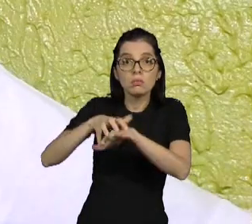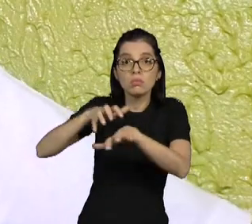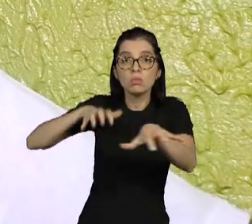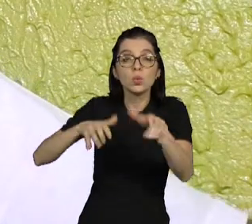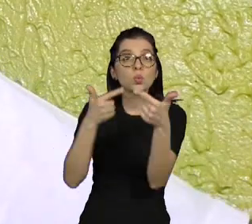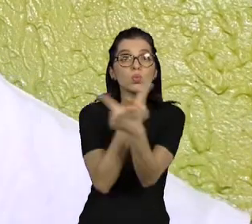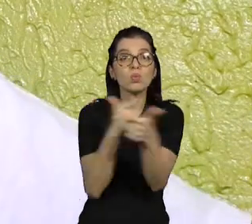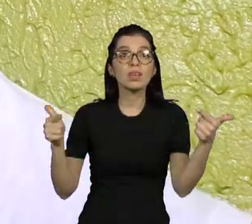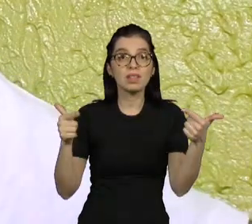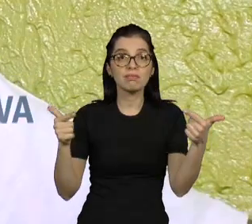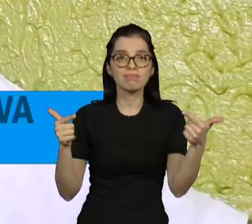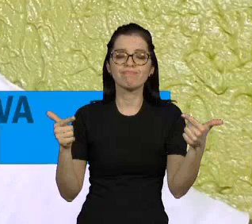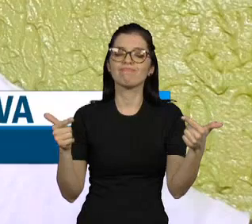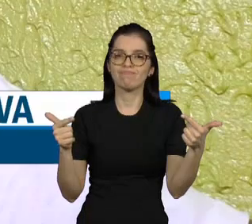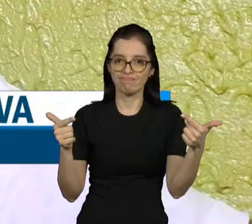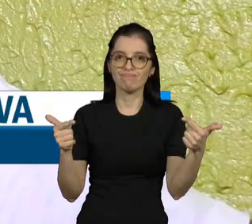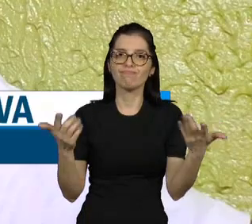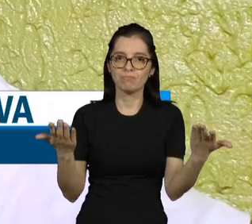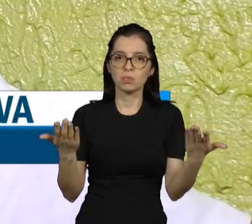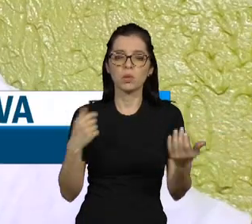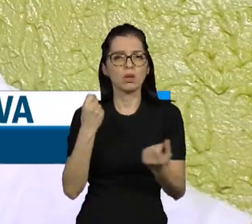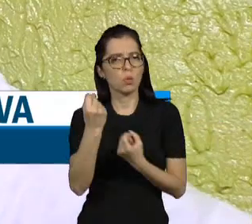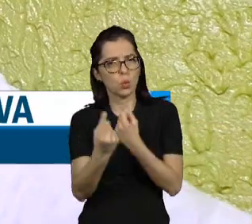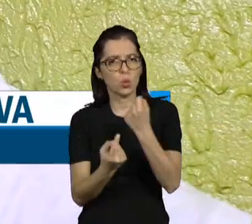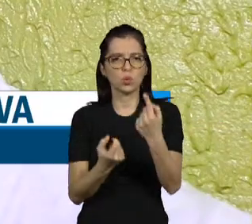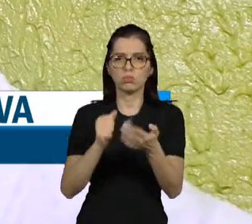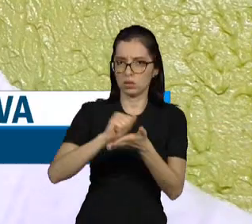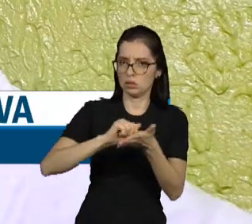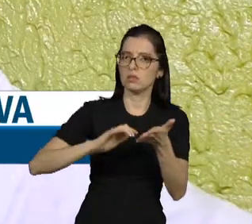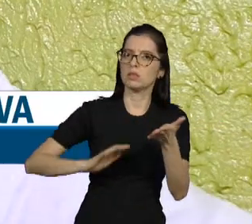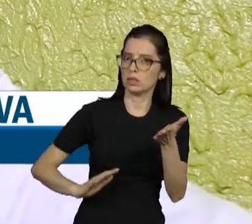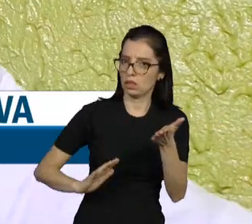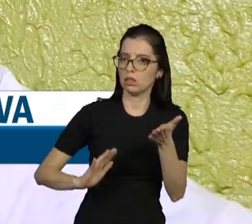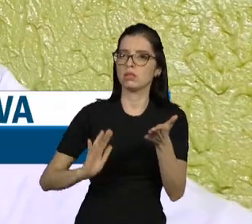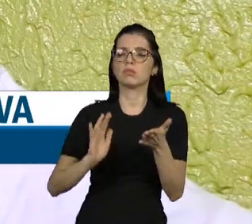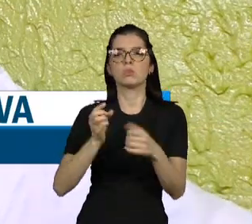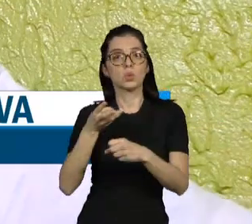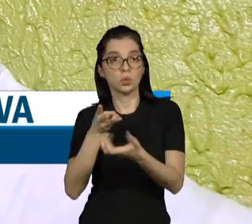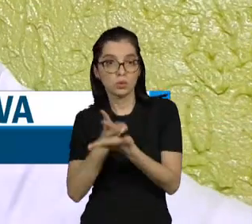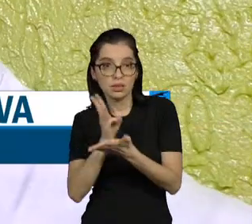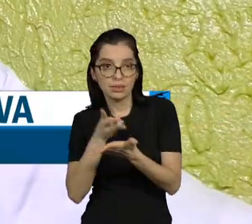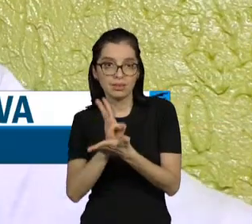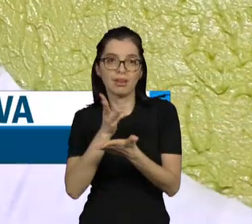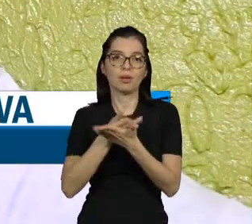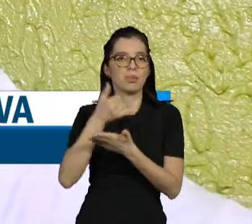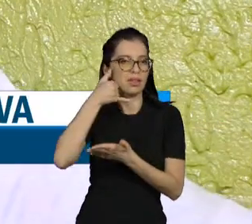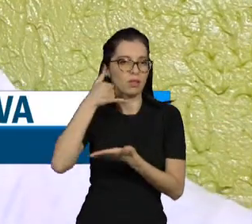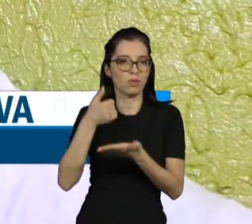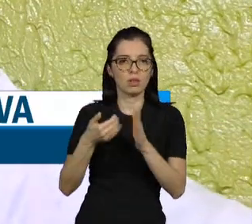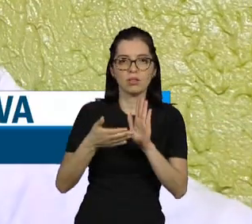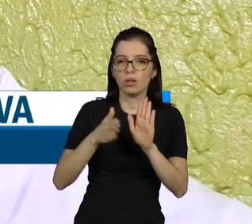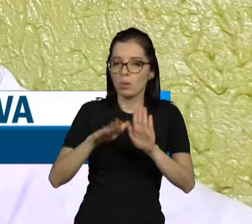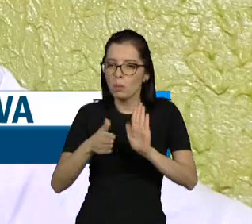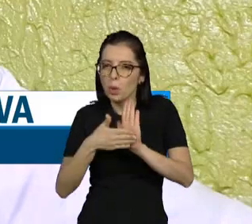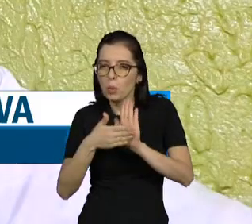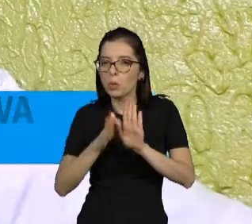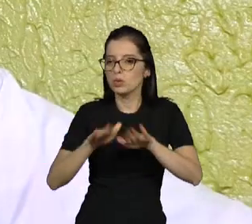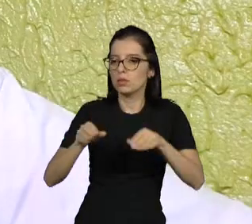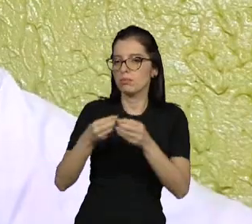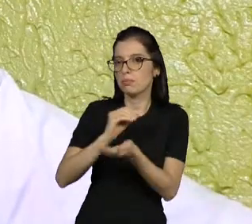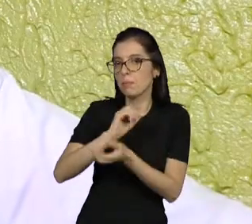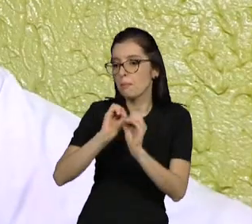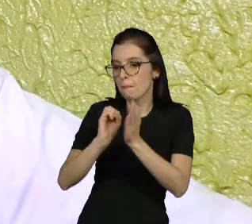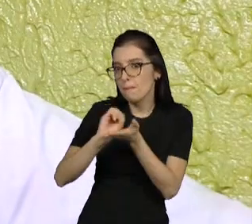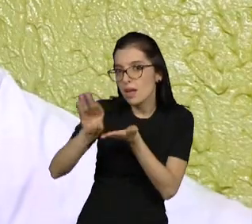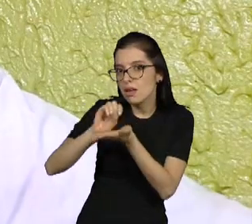tendo atividades que são propostas dentro do aplicativo de WhatsApp, né? E os professores enviam as